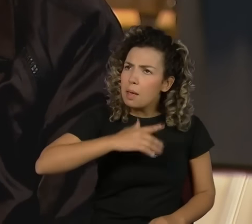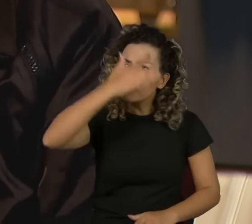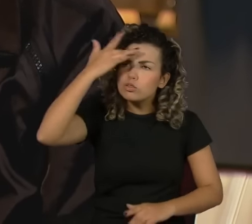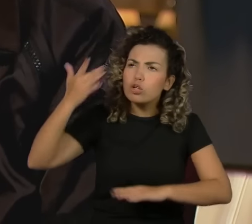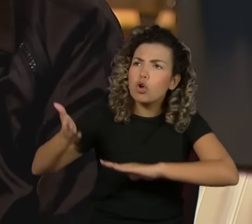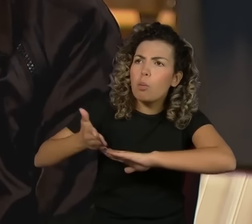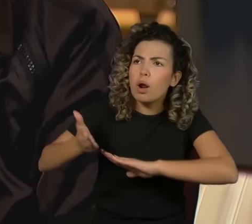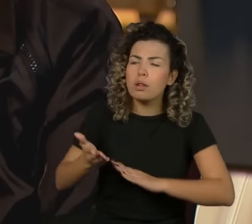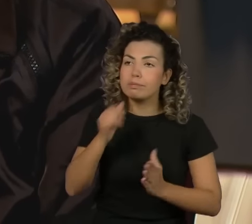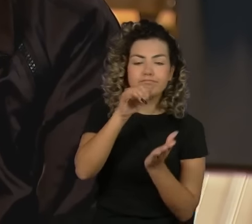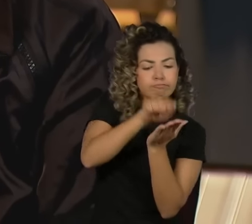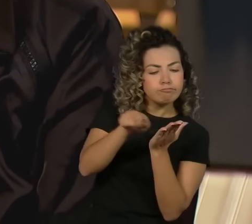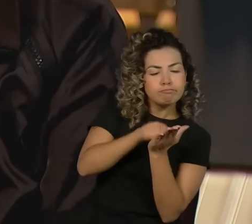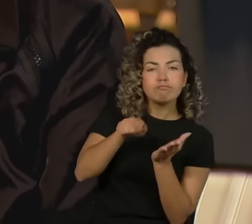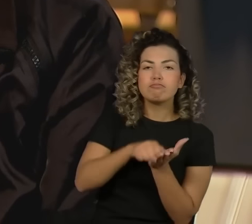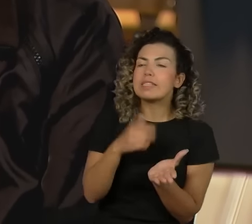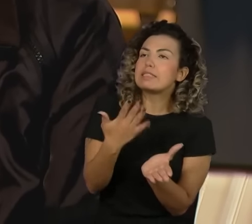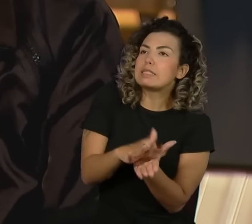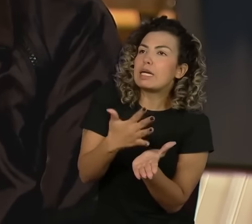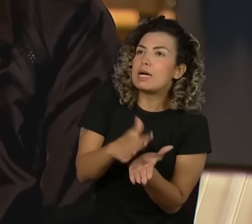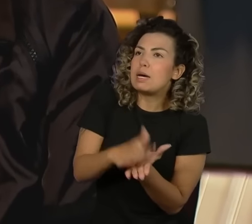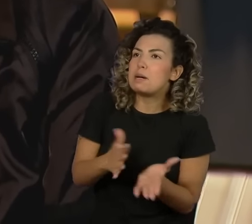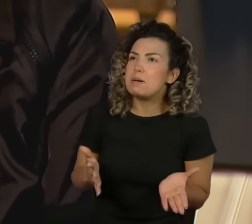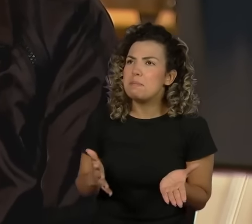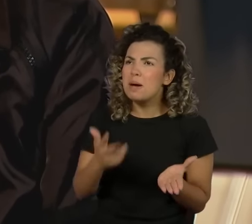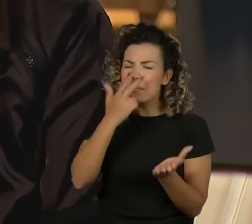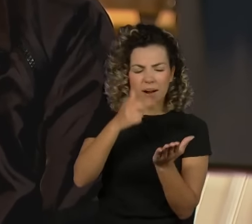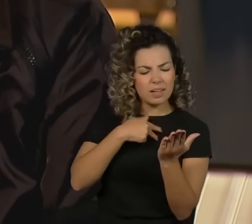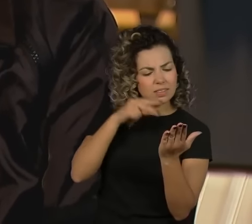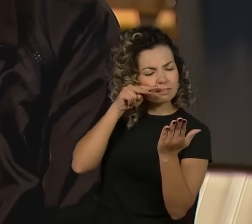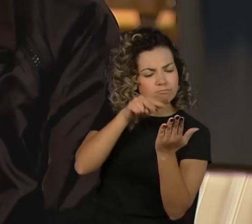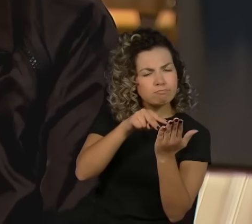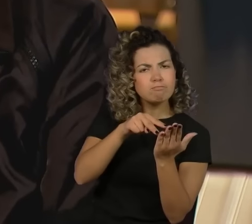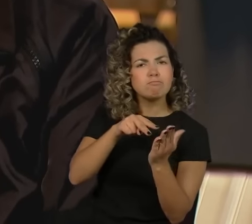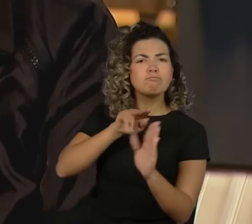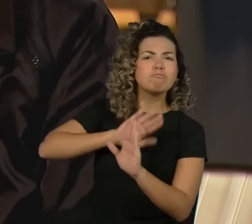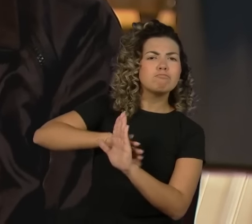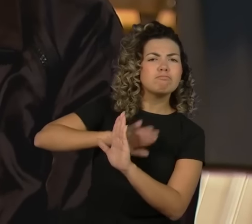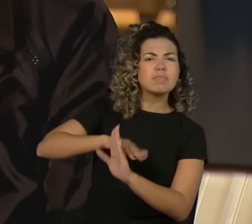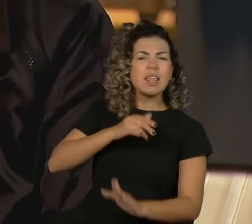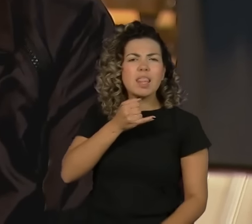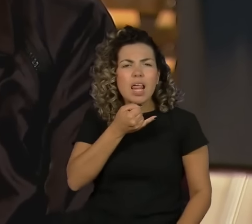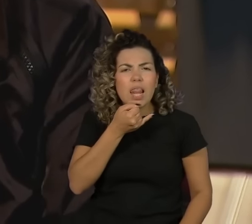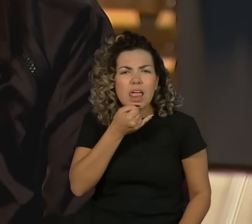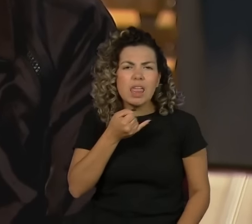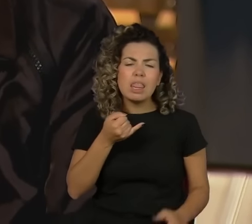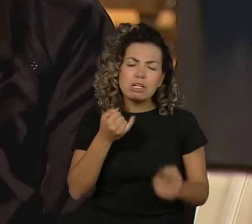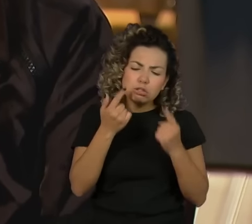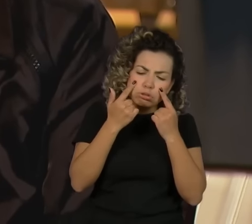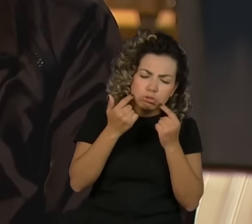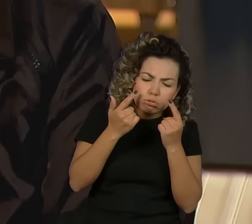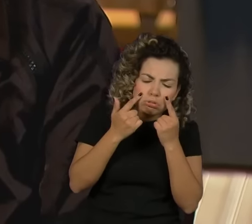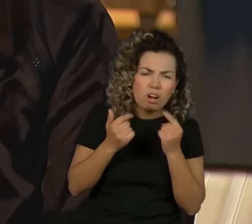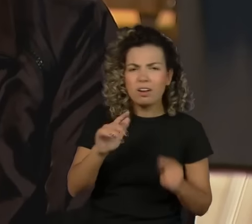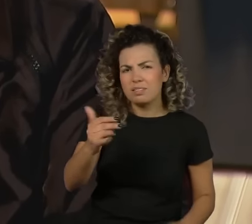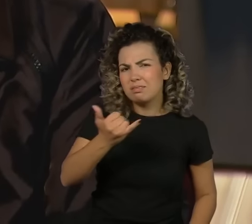um samba contemporâneo e tal, tem uma certa tristeza, uma certa melancolia. O meu trabalho não está ligado